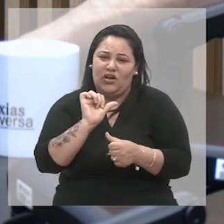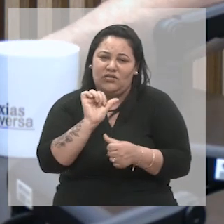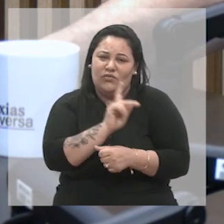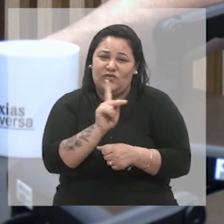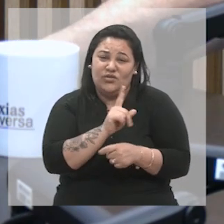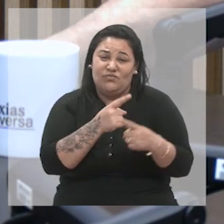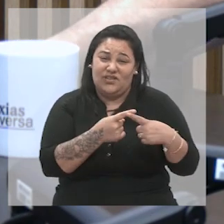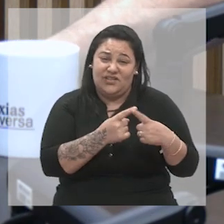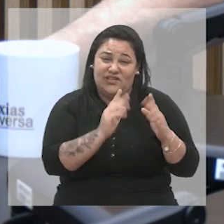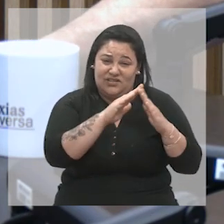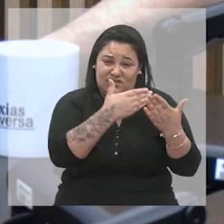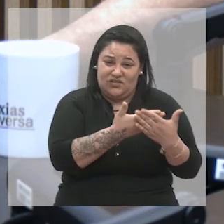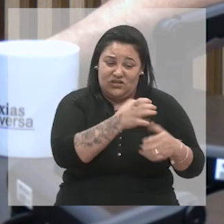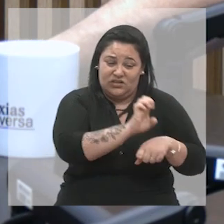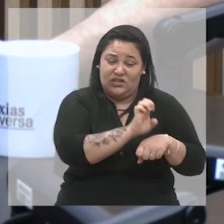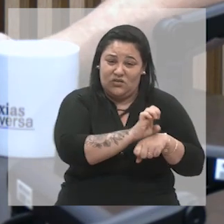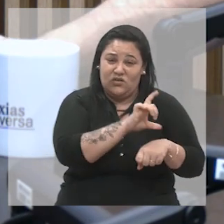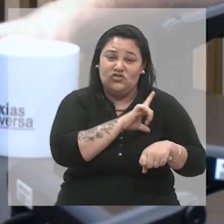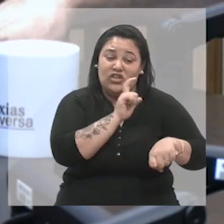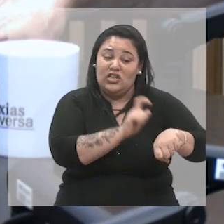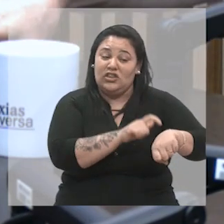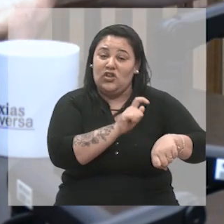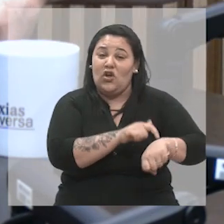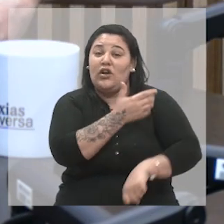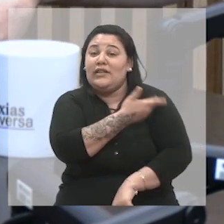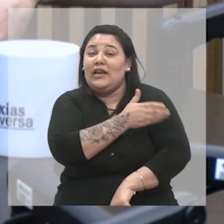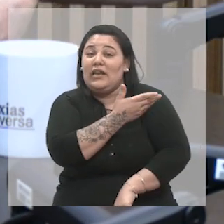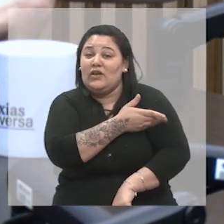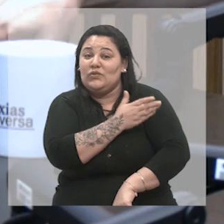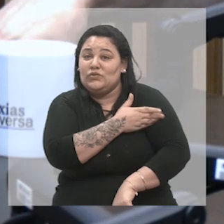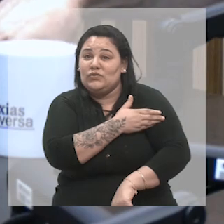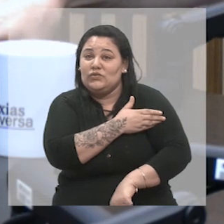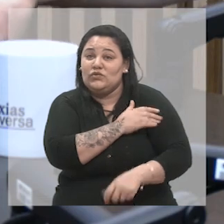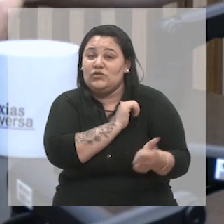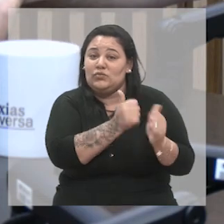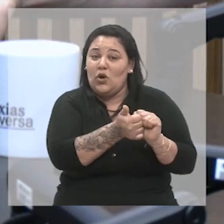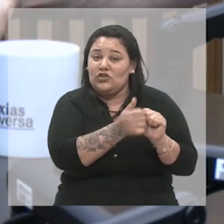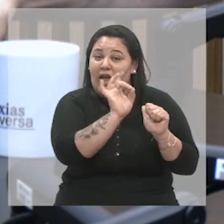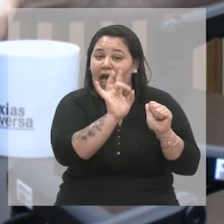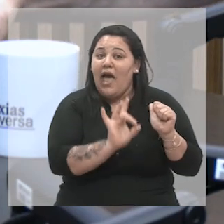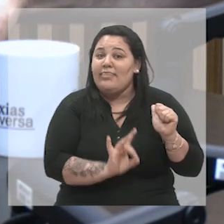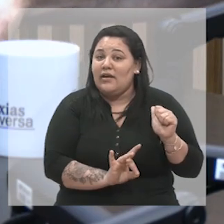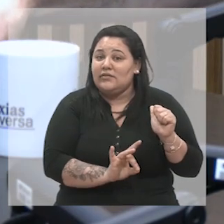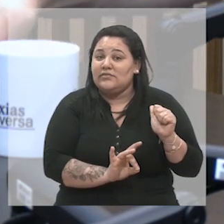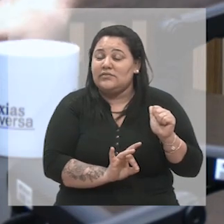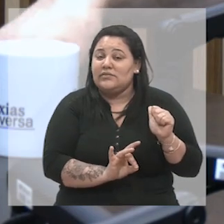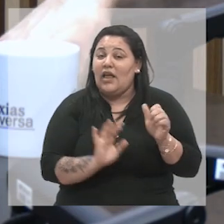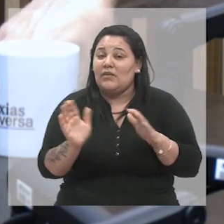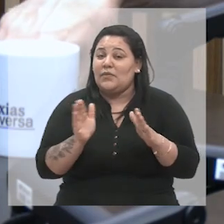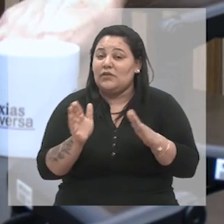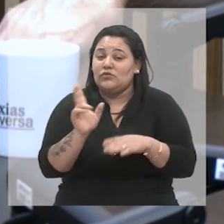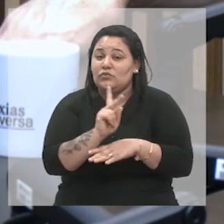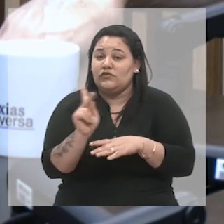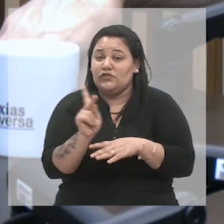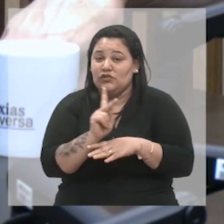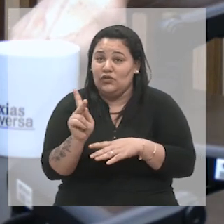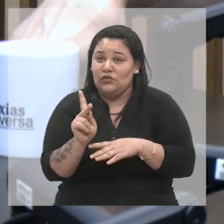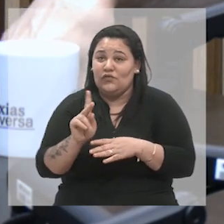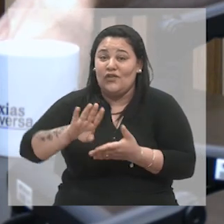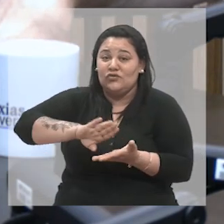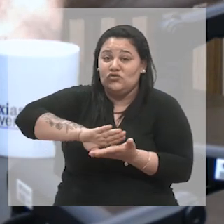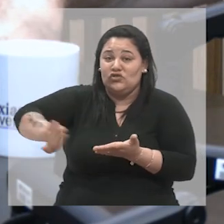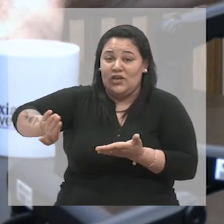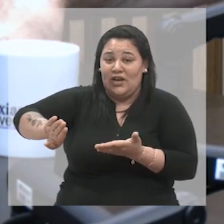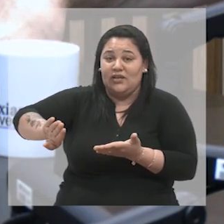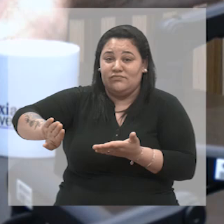as escolas estaduais, todas elas tinham horário de treinamento das modalidades. E naquela época esses professores